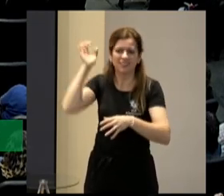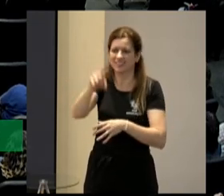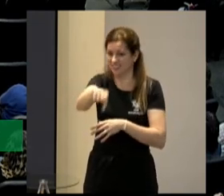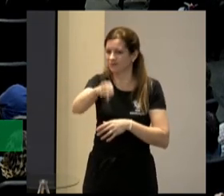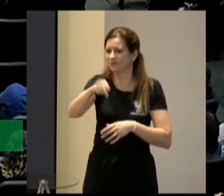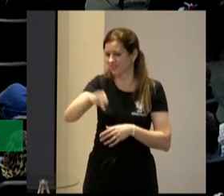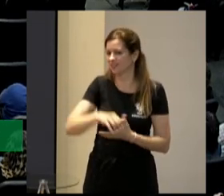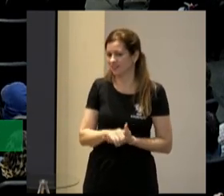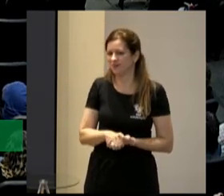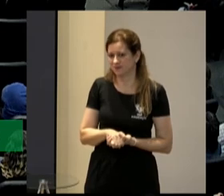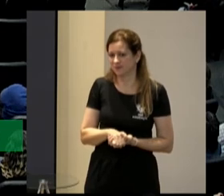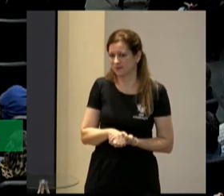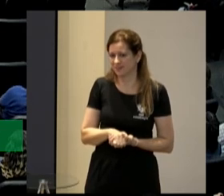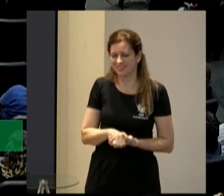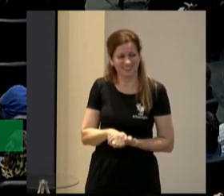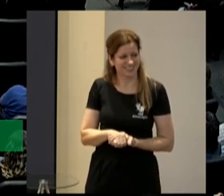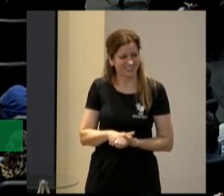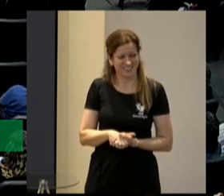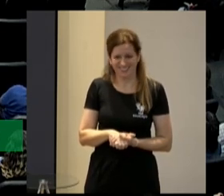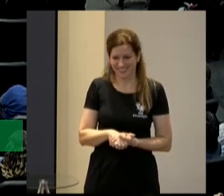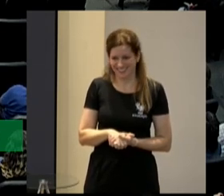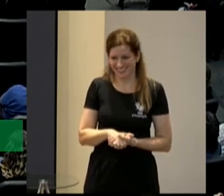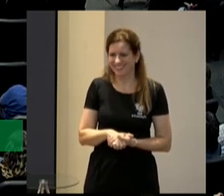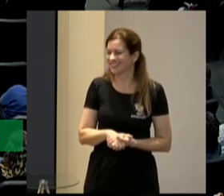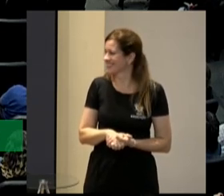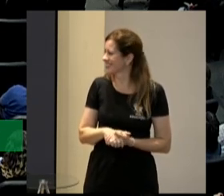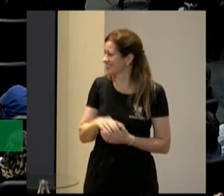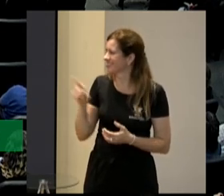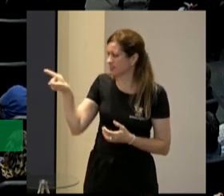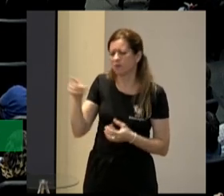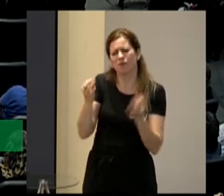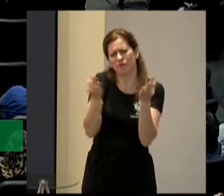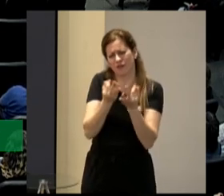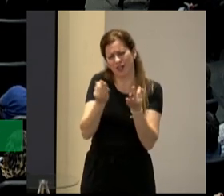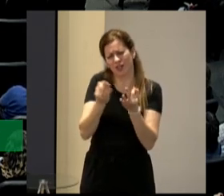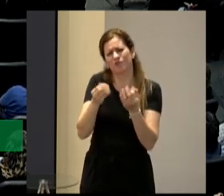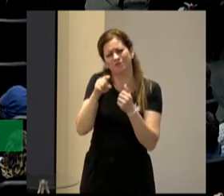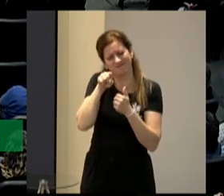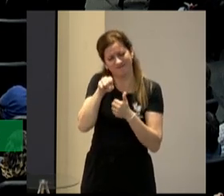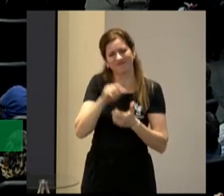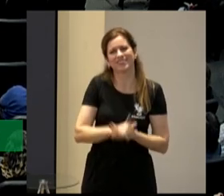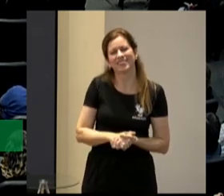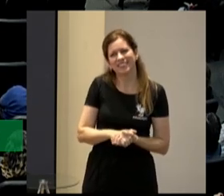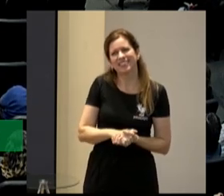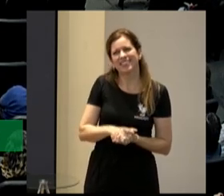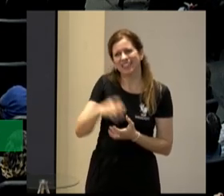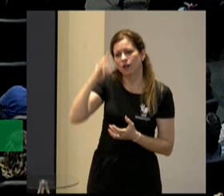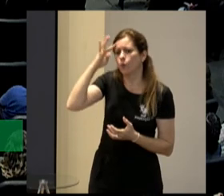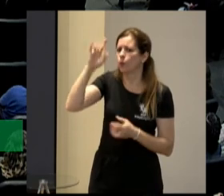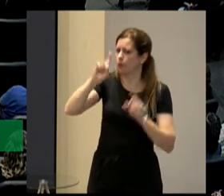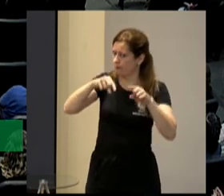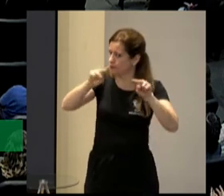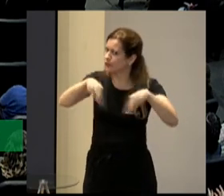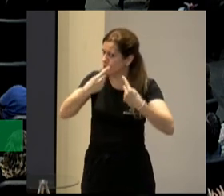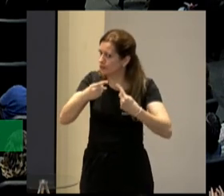Antonieta? Sim. Ok. Perfeito. Então, essa é um desafio.